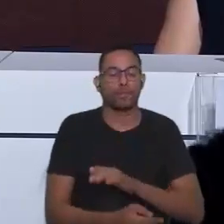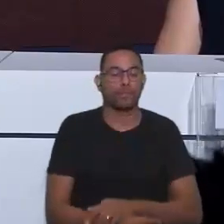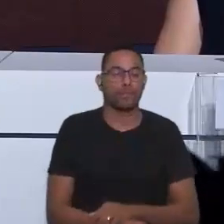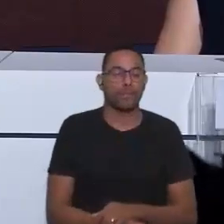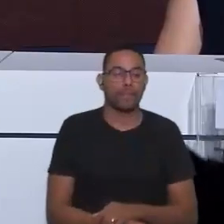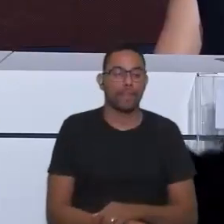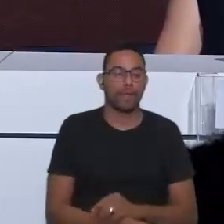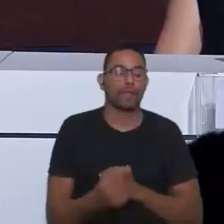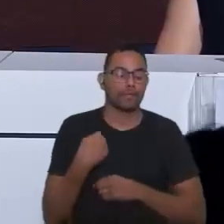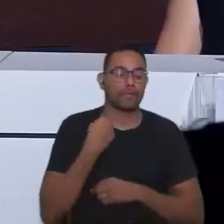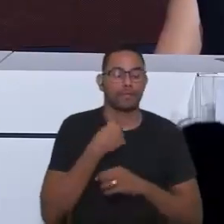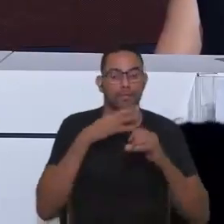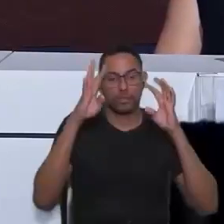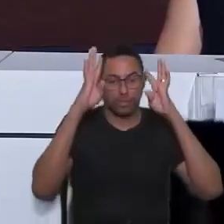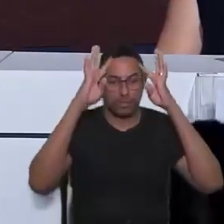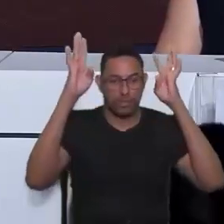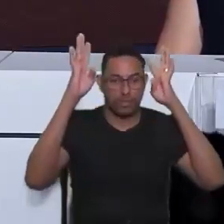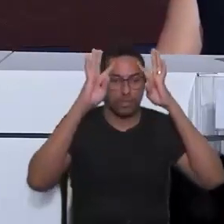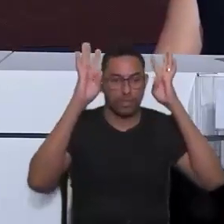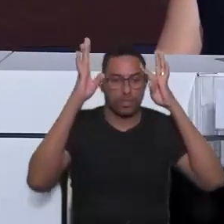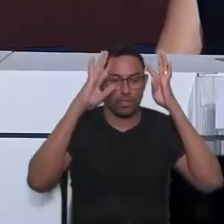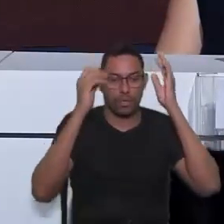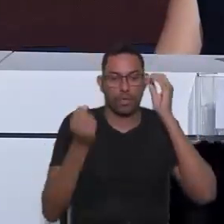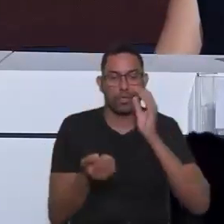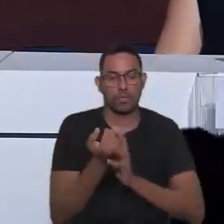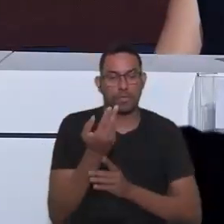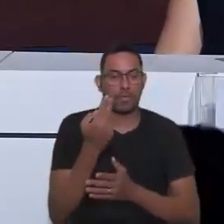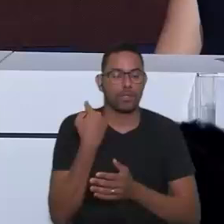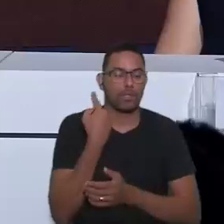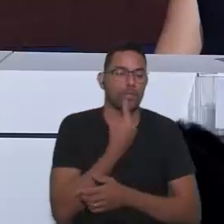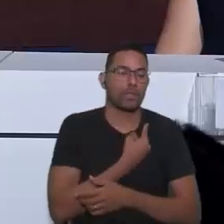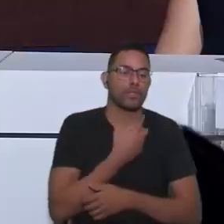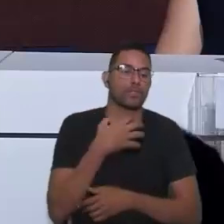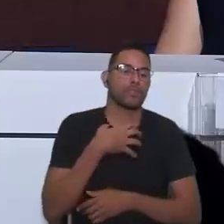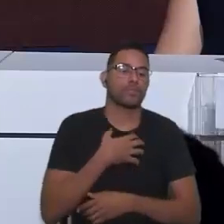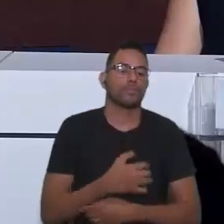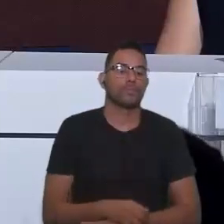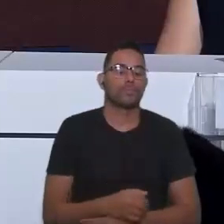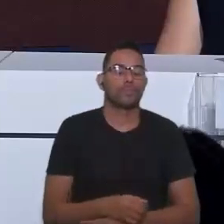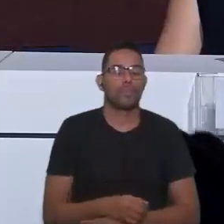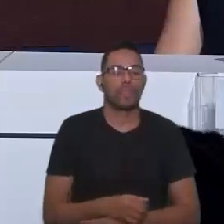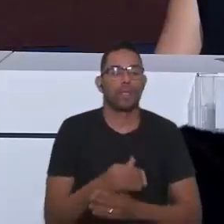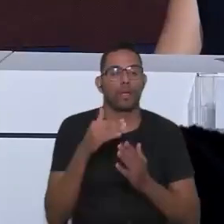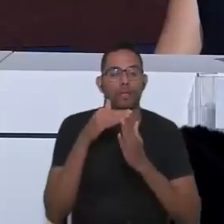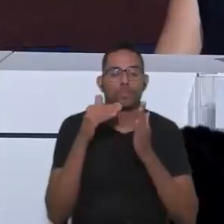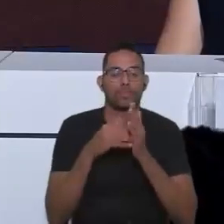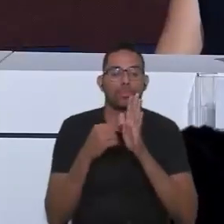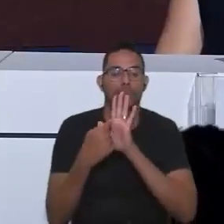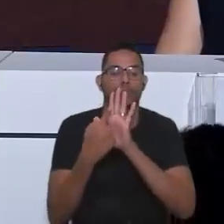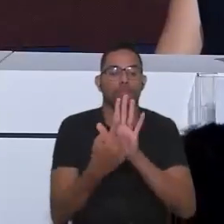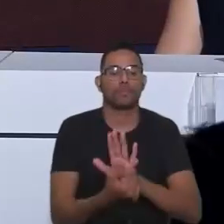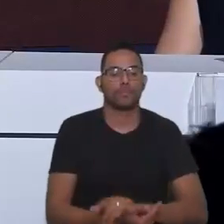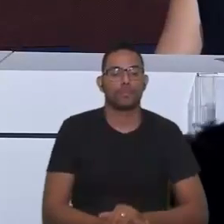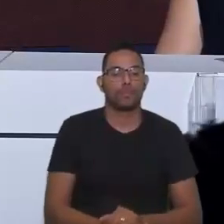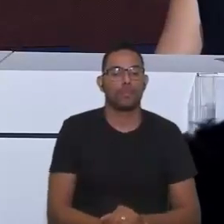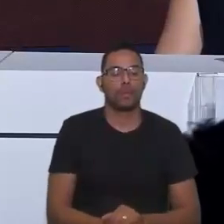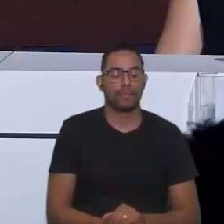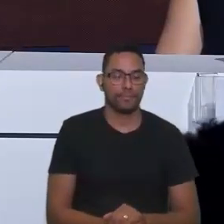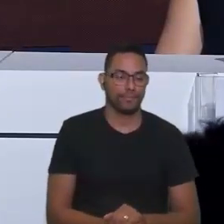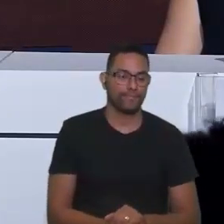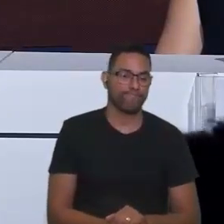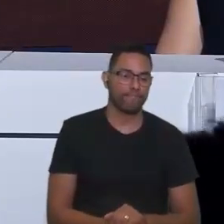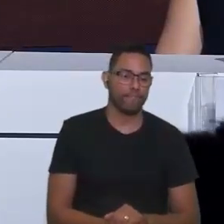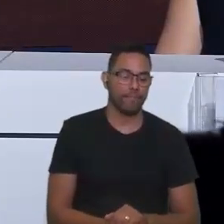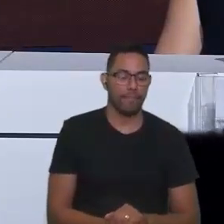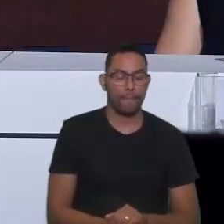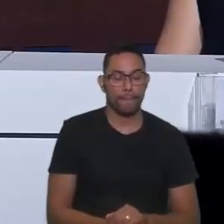a nossa imaginação, a nossa criatividade, a nossa singularidade em todo o esplendor.